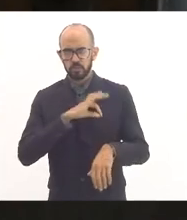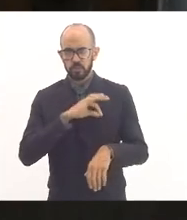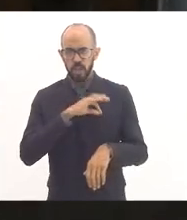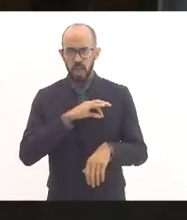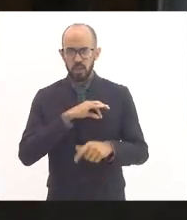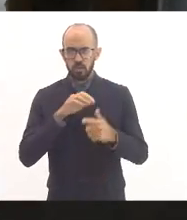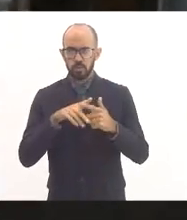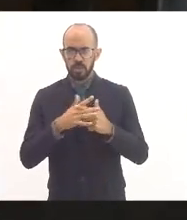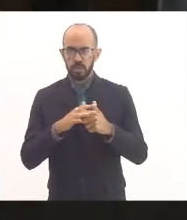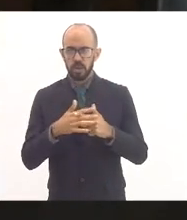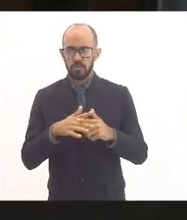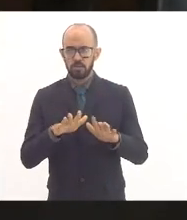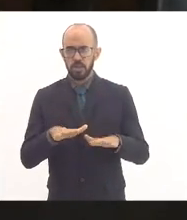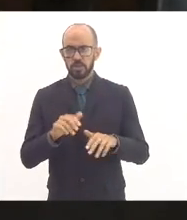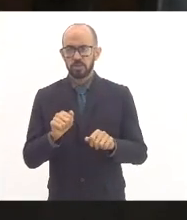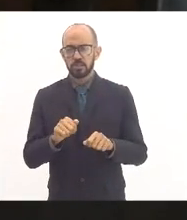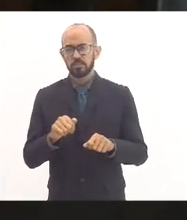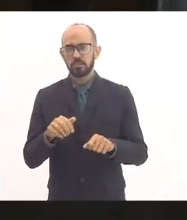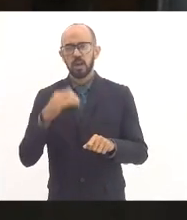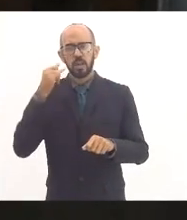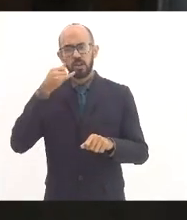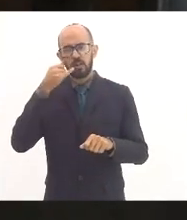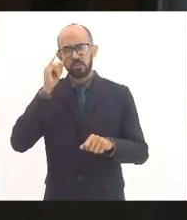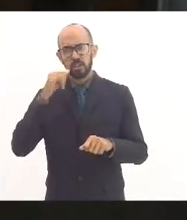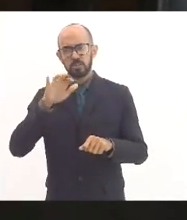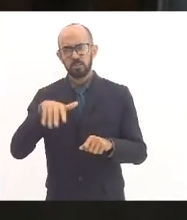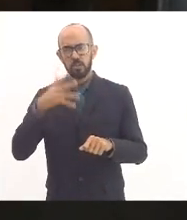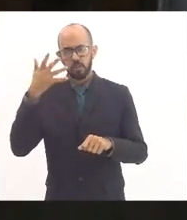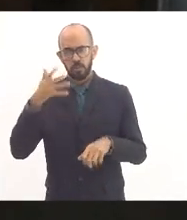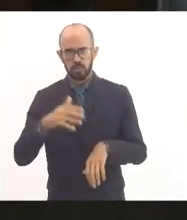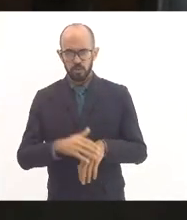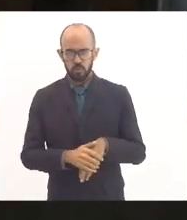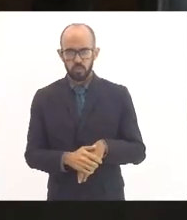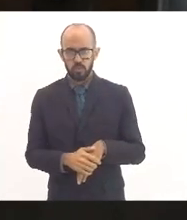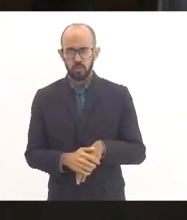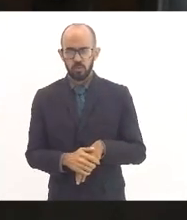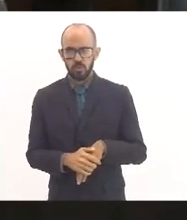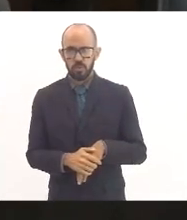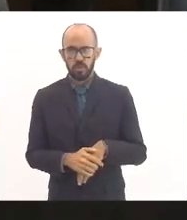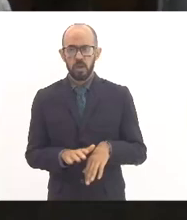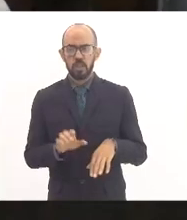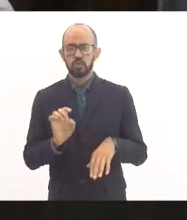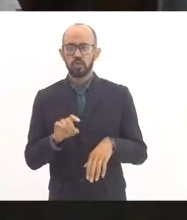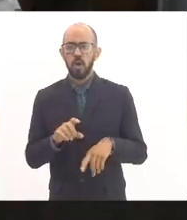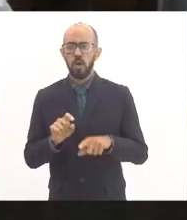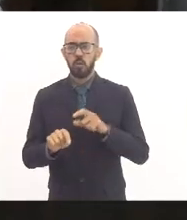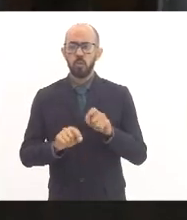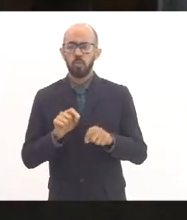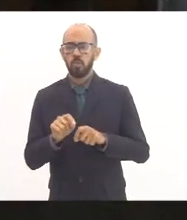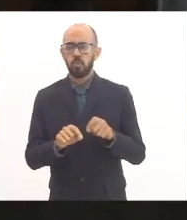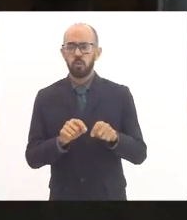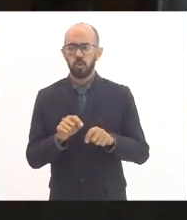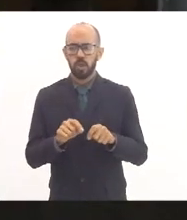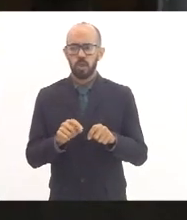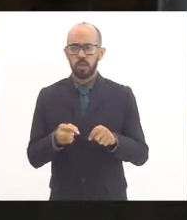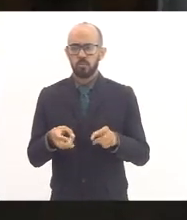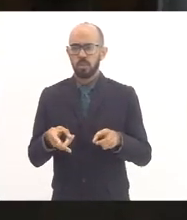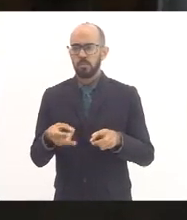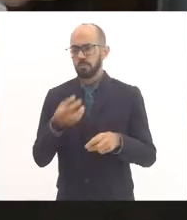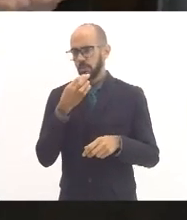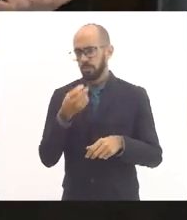mas sem ser uma condicionante para a promoção e não é apenas uma visão